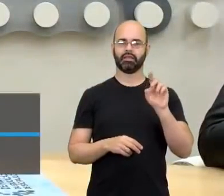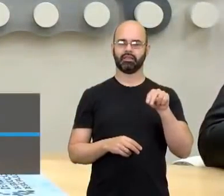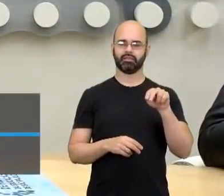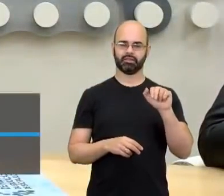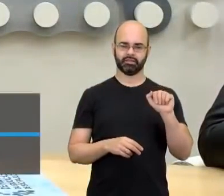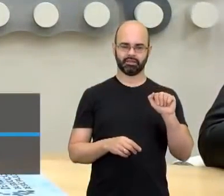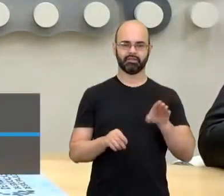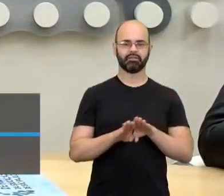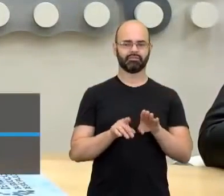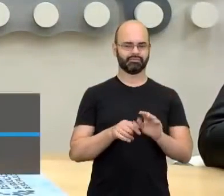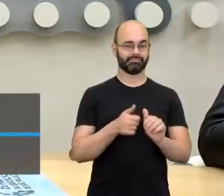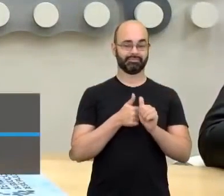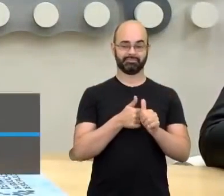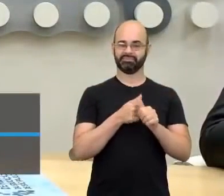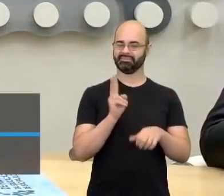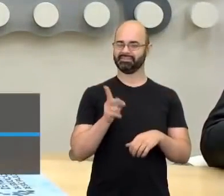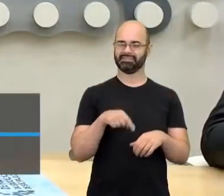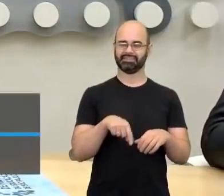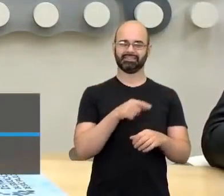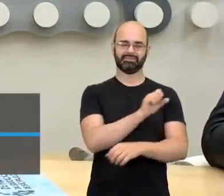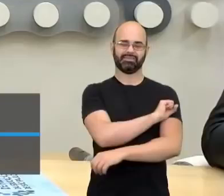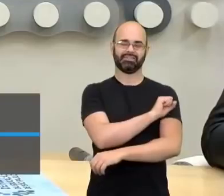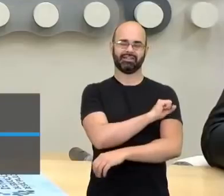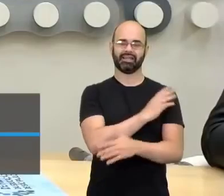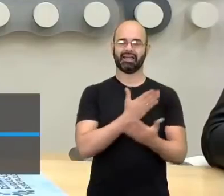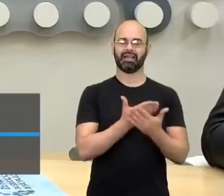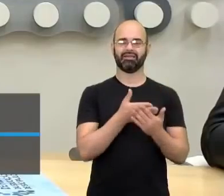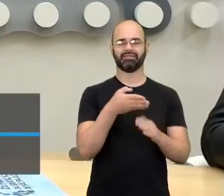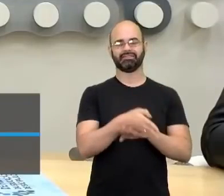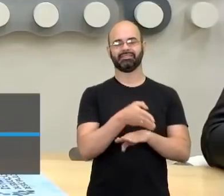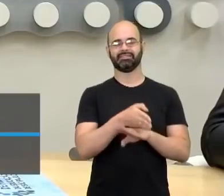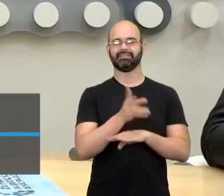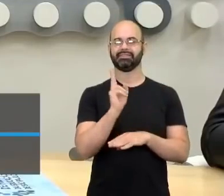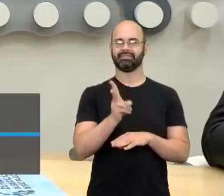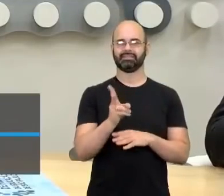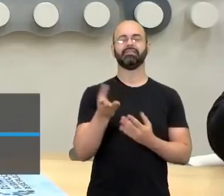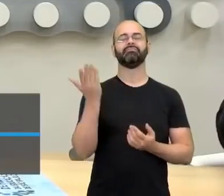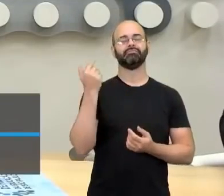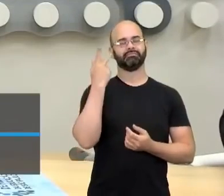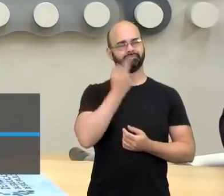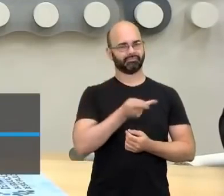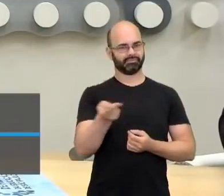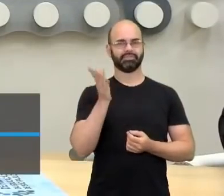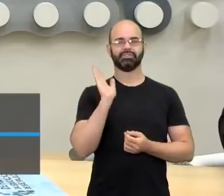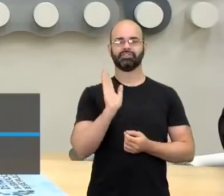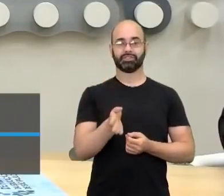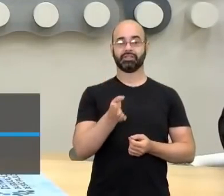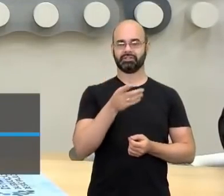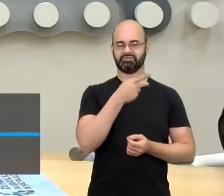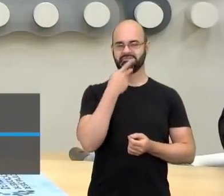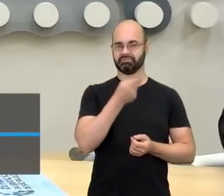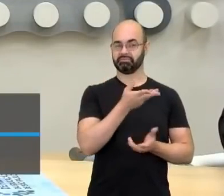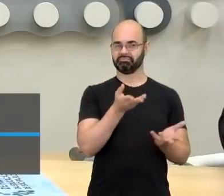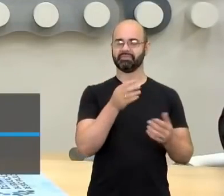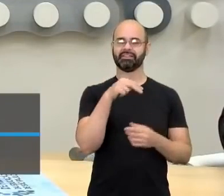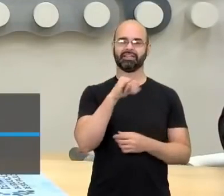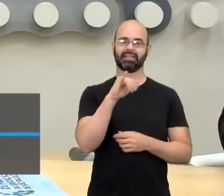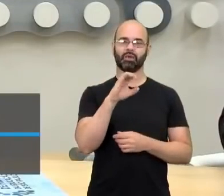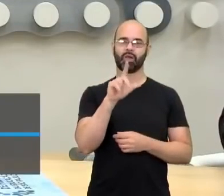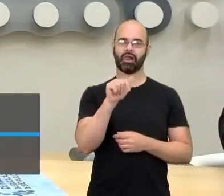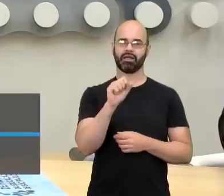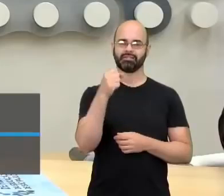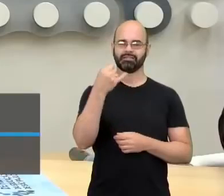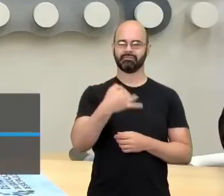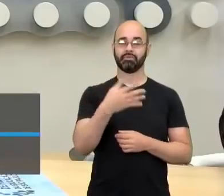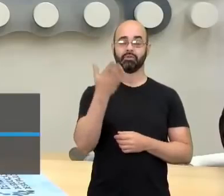são fiéis aqui nas aulas do 8º ano. Então, eles falaram que já visitaram também. Aí o Nicolas coloca que faz